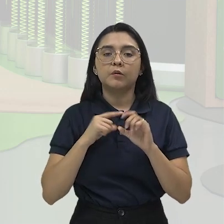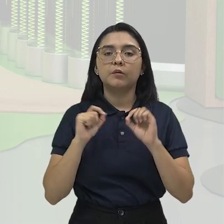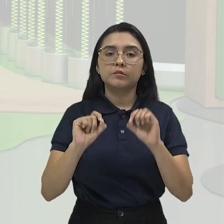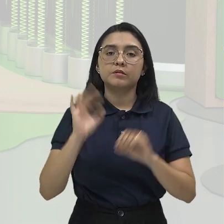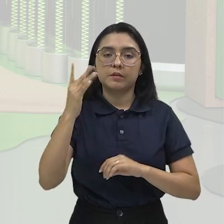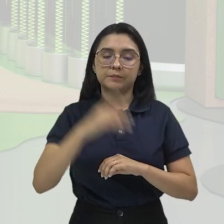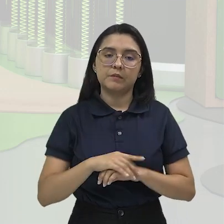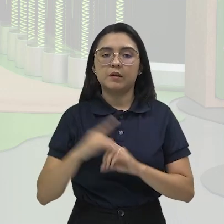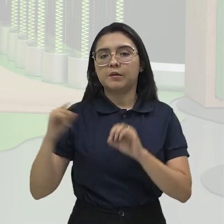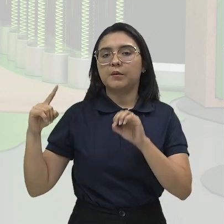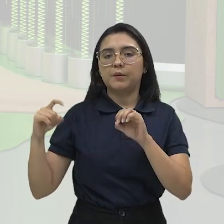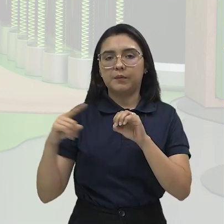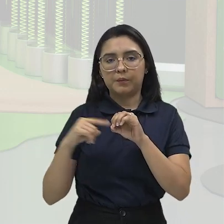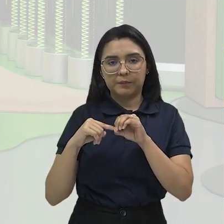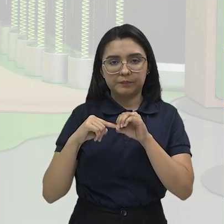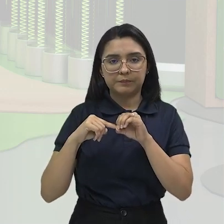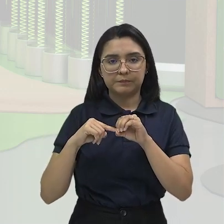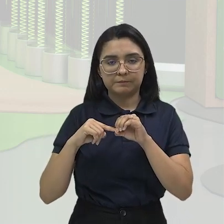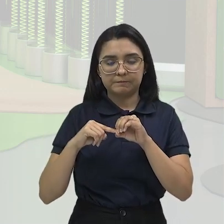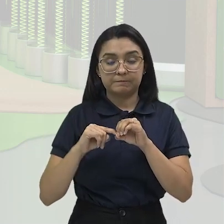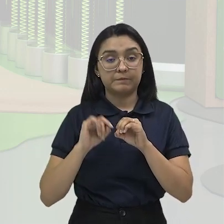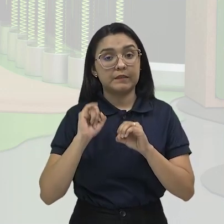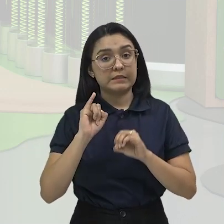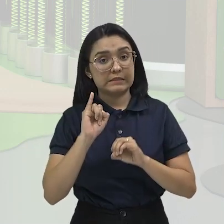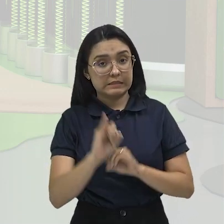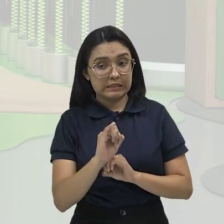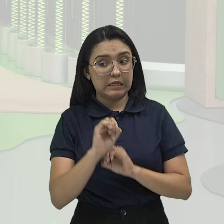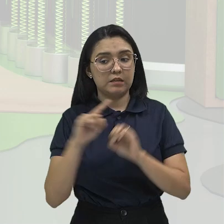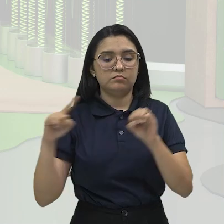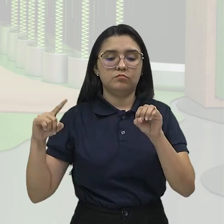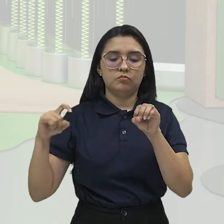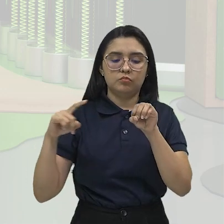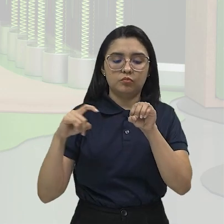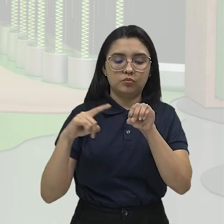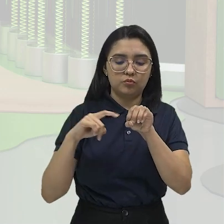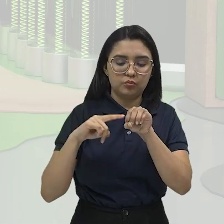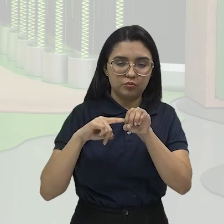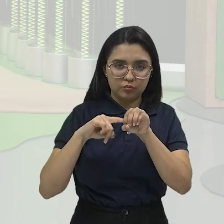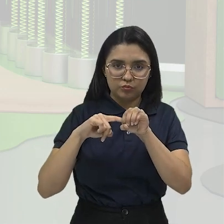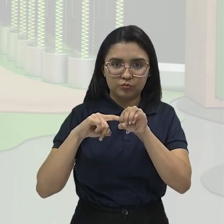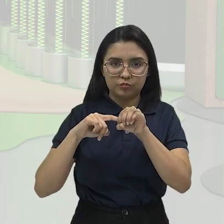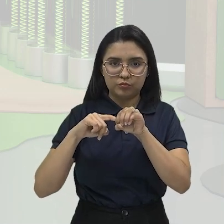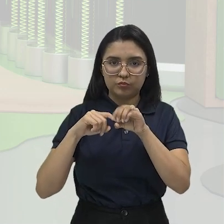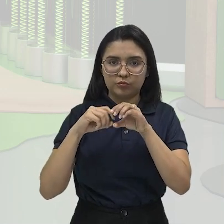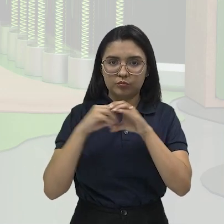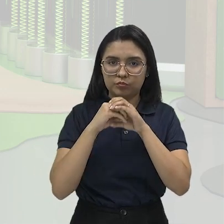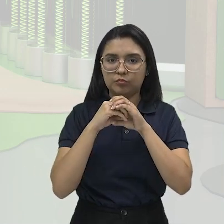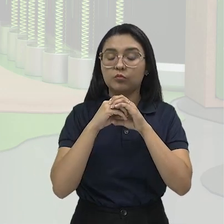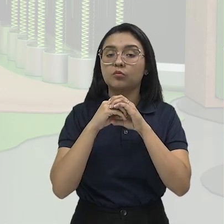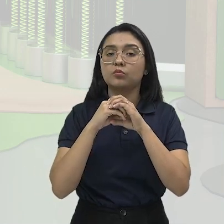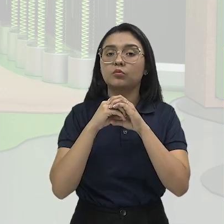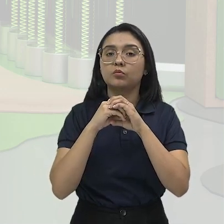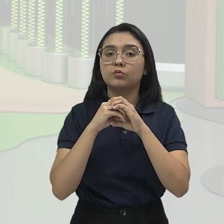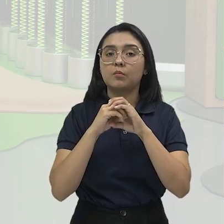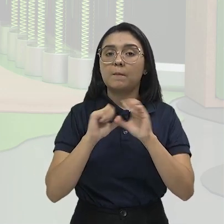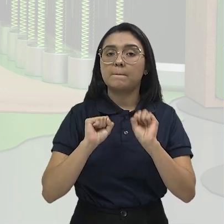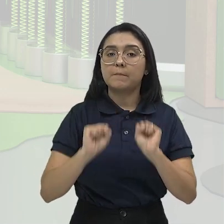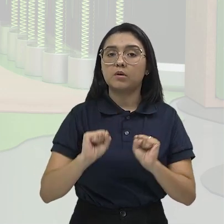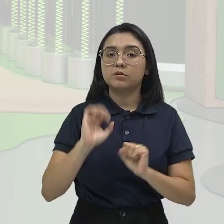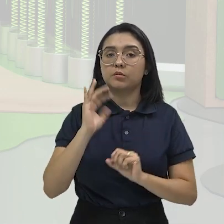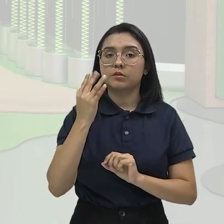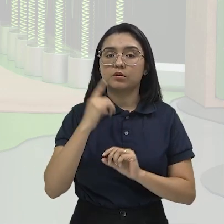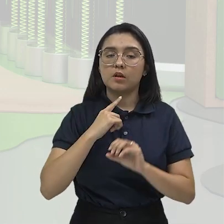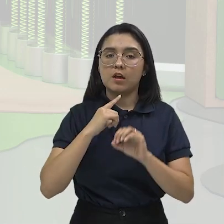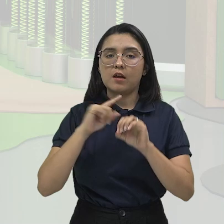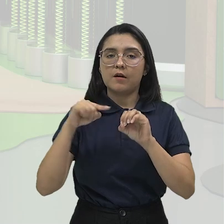encontrar com o espermatozoide. Se ele se encontrar com o espermatozoide durante esse trajeto, aí é que pode acontecer